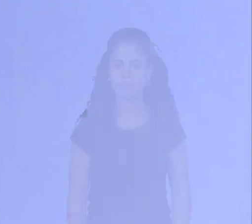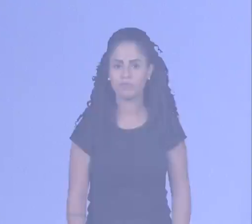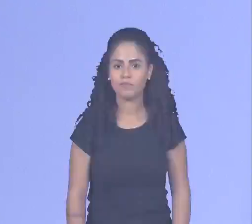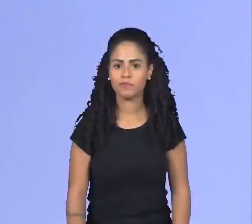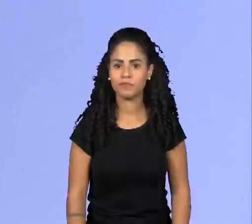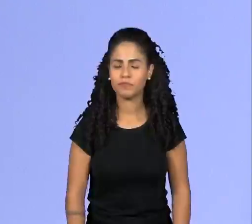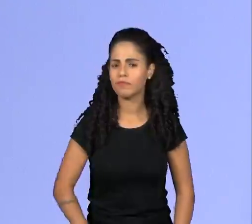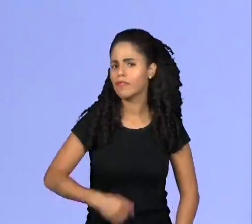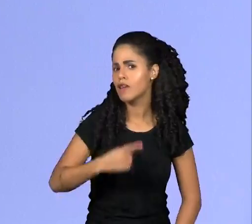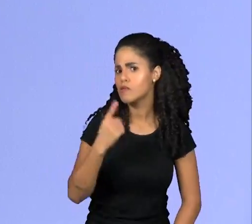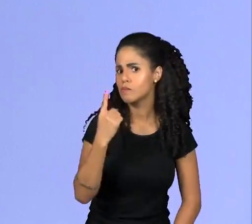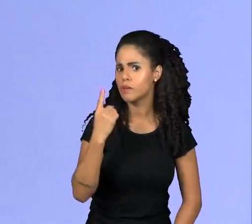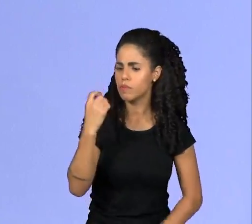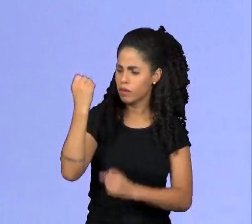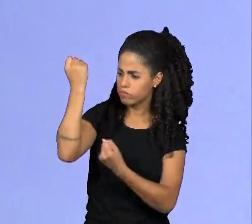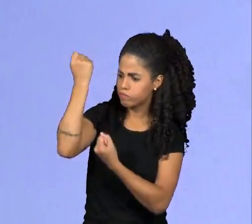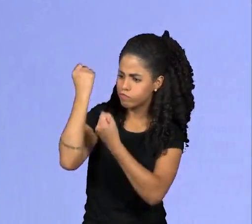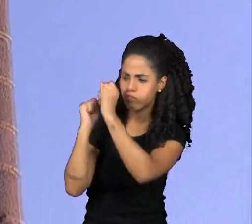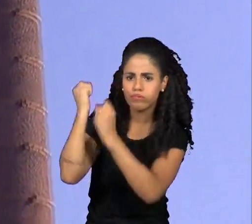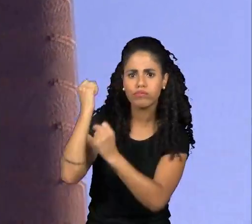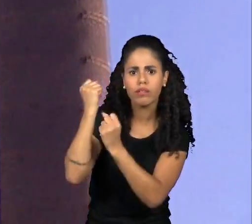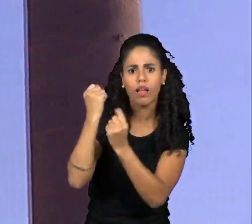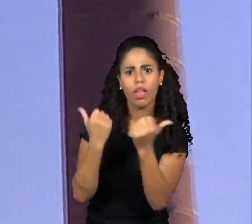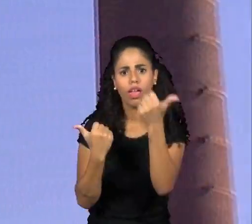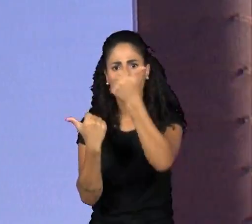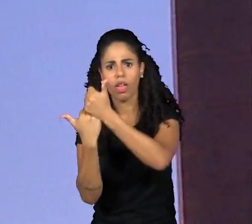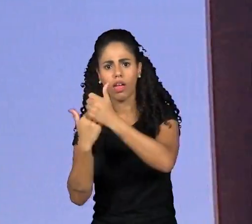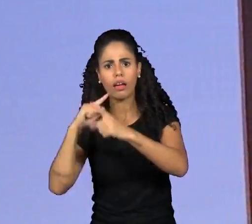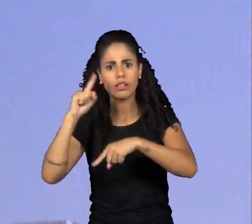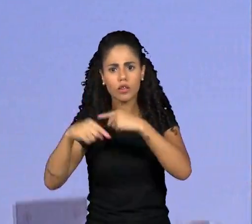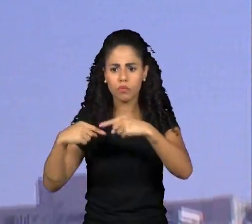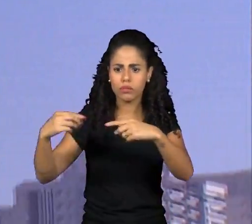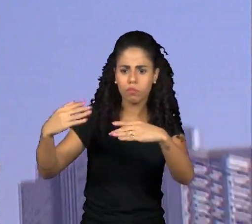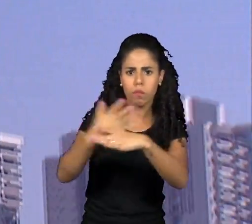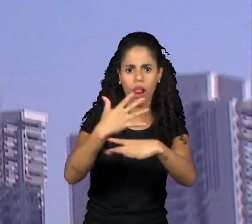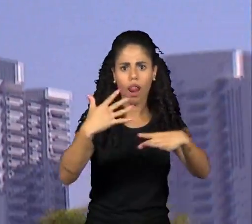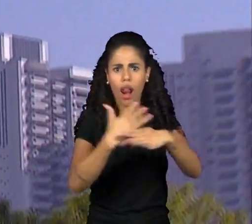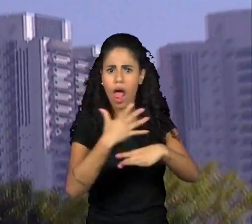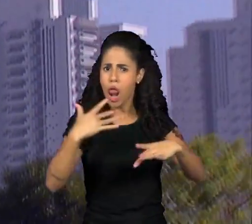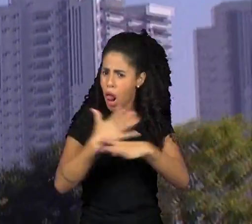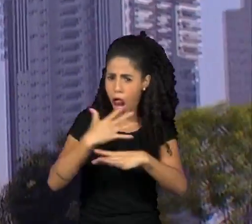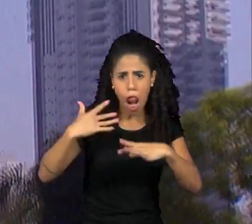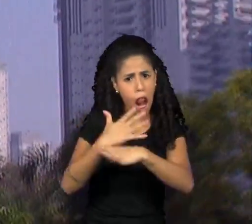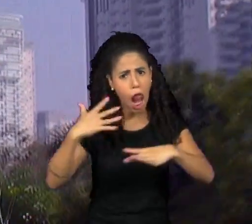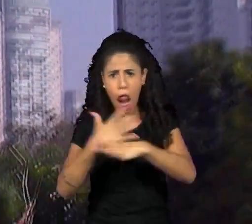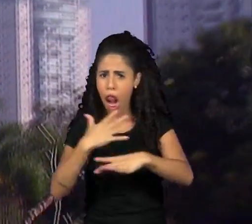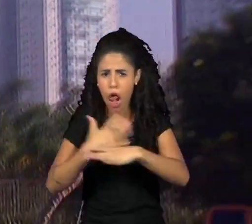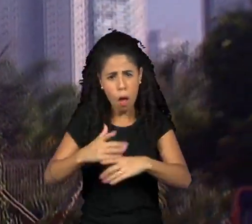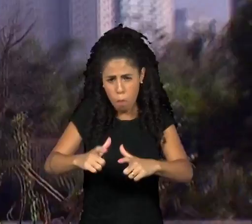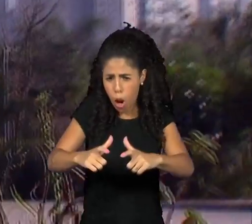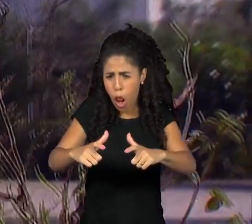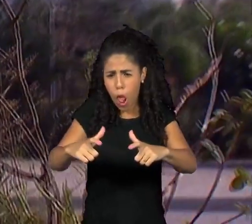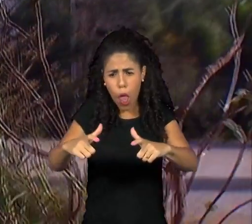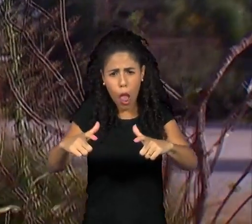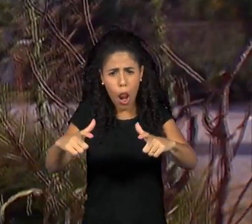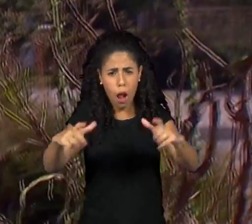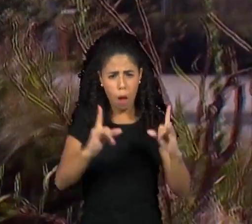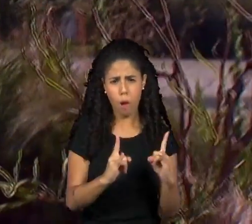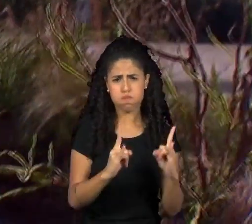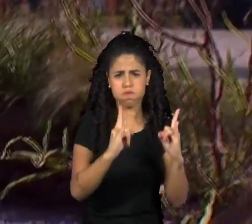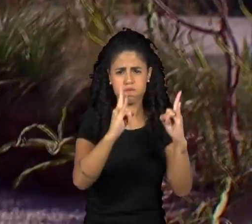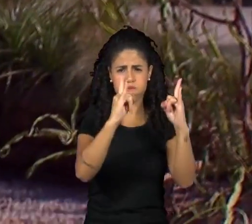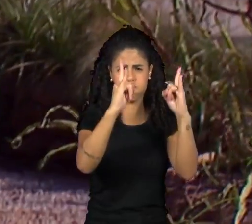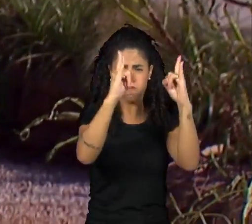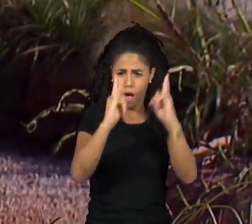Primeiro, a industrialização. Depois, a ocupação veloz do solo, com prédios crescendo e se espalhando